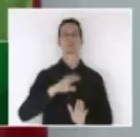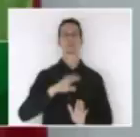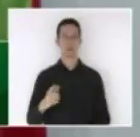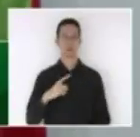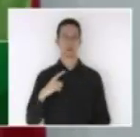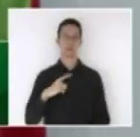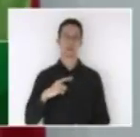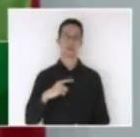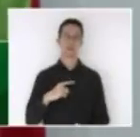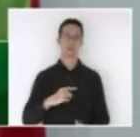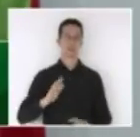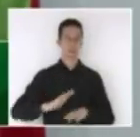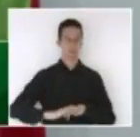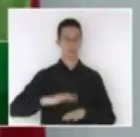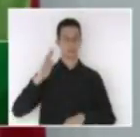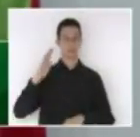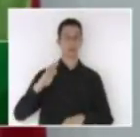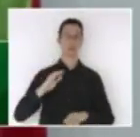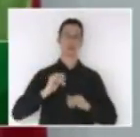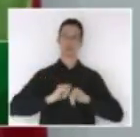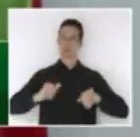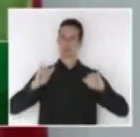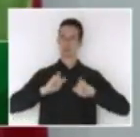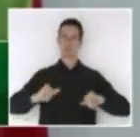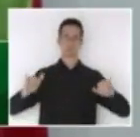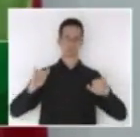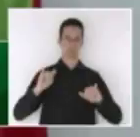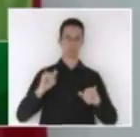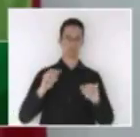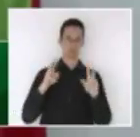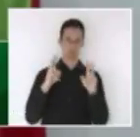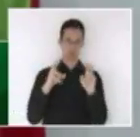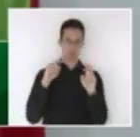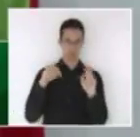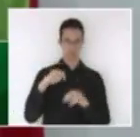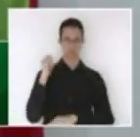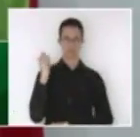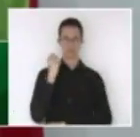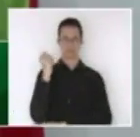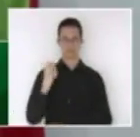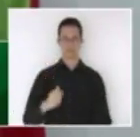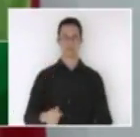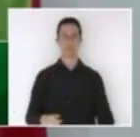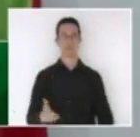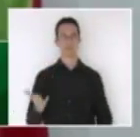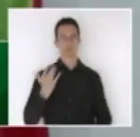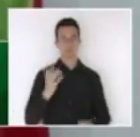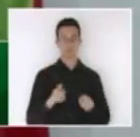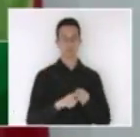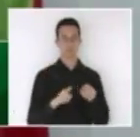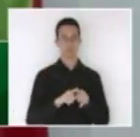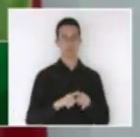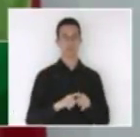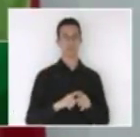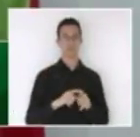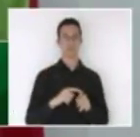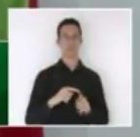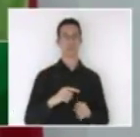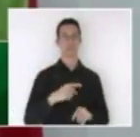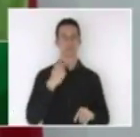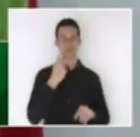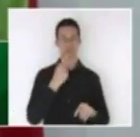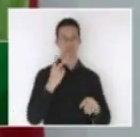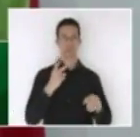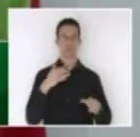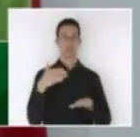acréscimo por conta desses eventos. Queremos também fazer menção, né, da participação de Santa Catarina